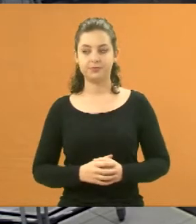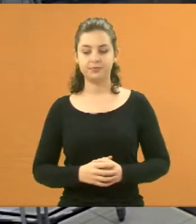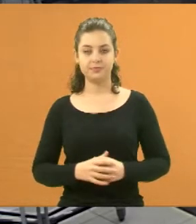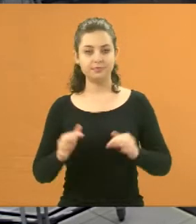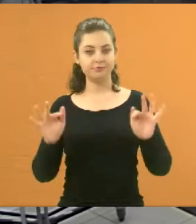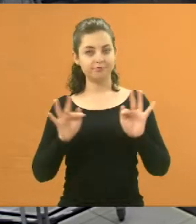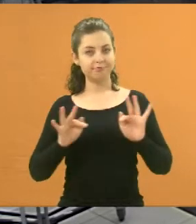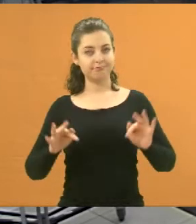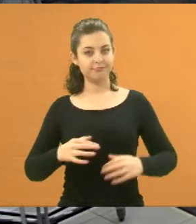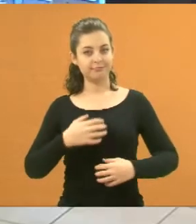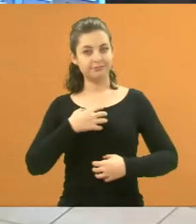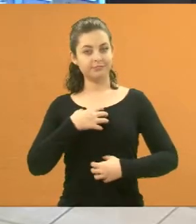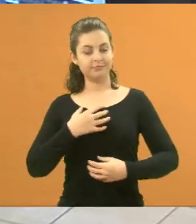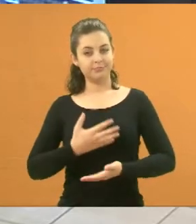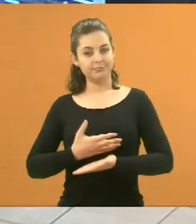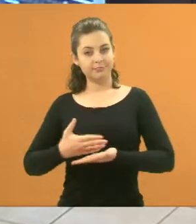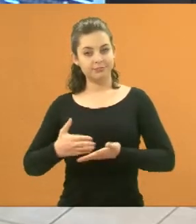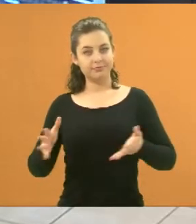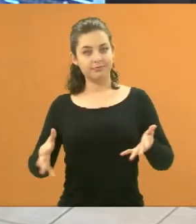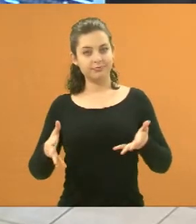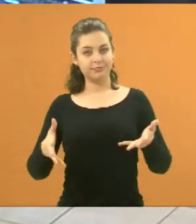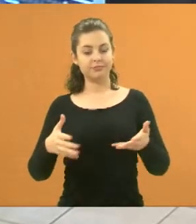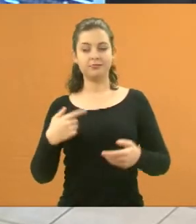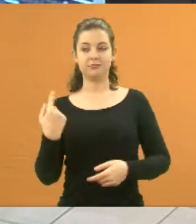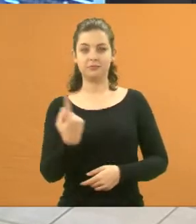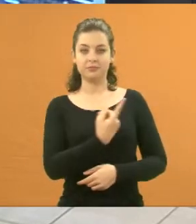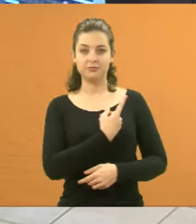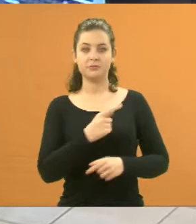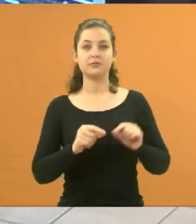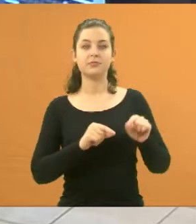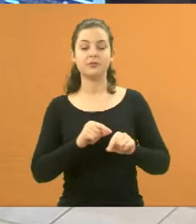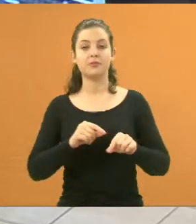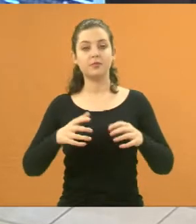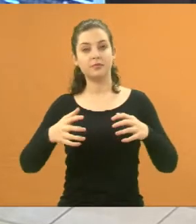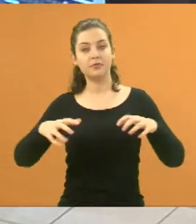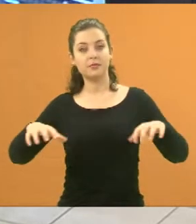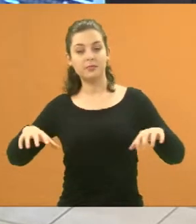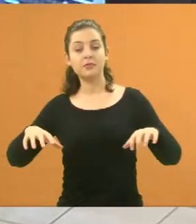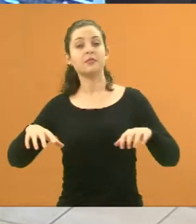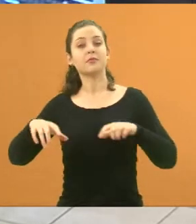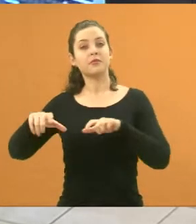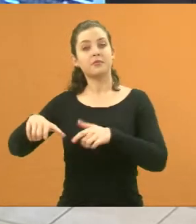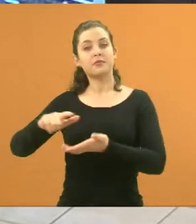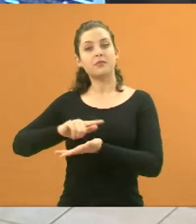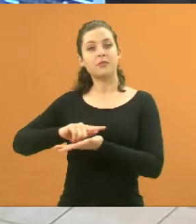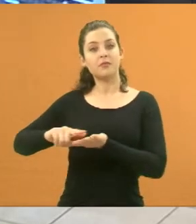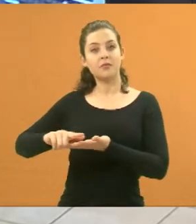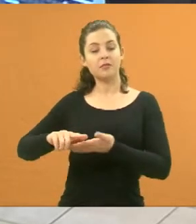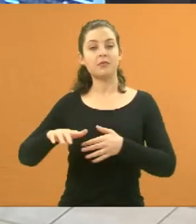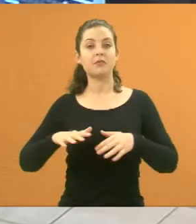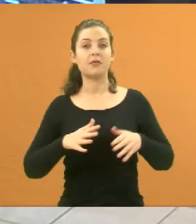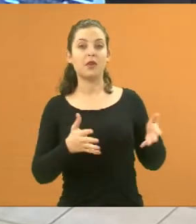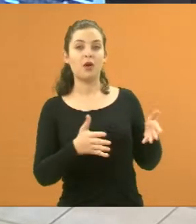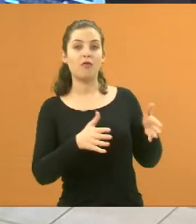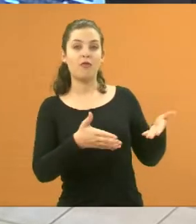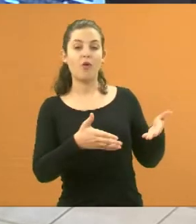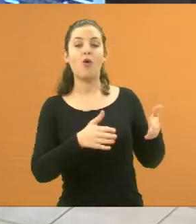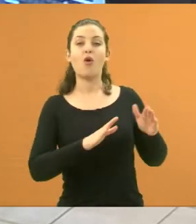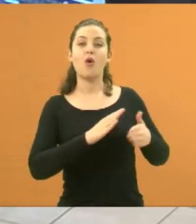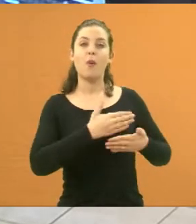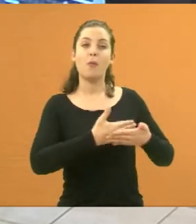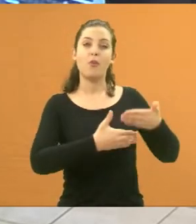Fiquei muito feliz com a iniciativa da gente tirar a capina, né? Embora aqui eu tenha